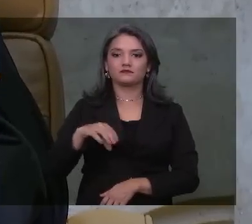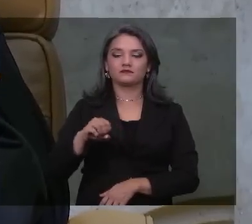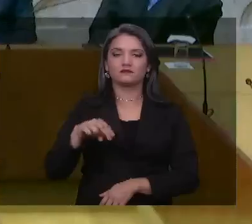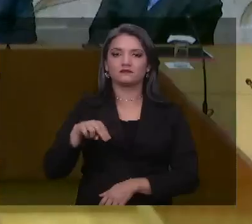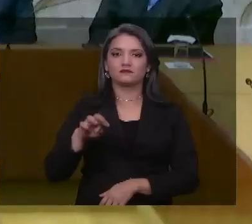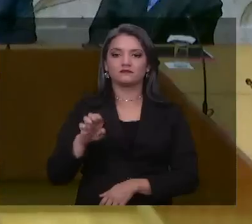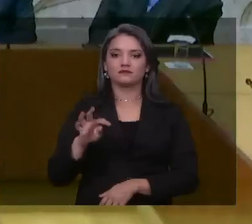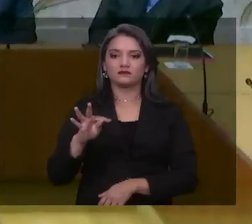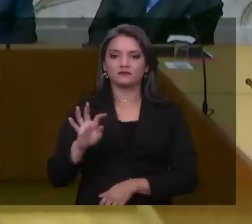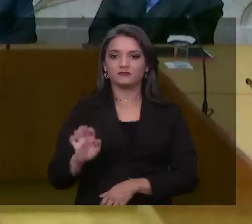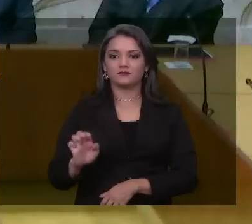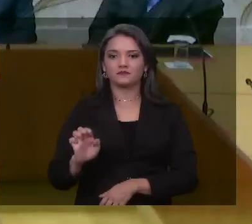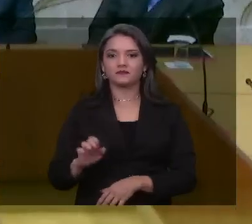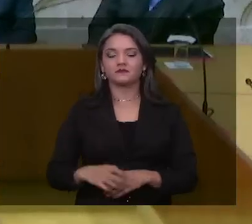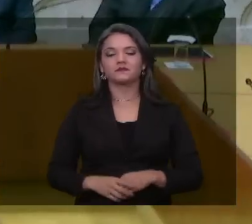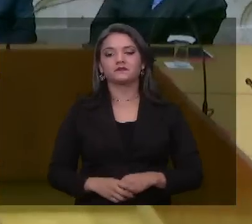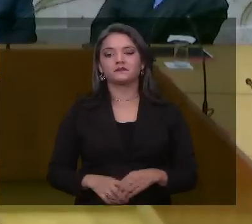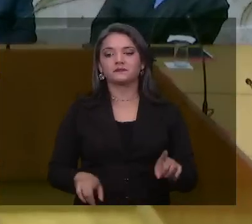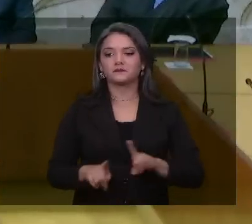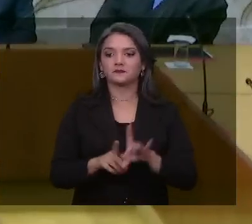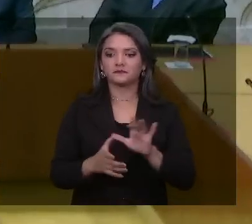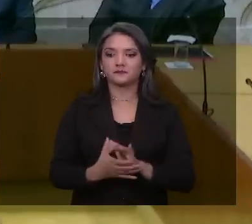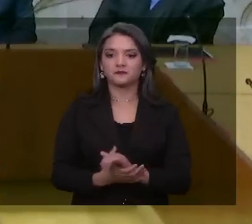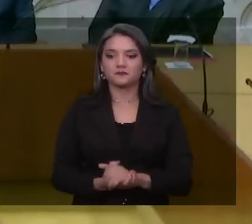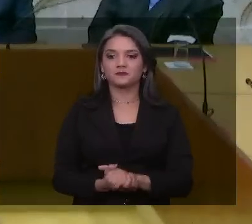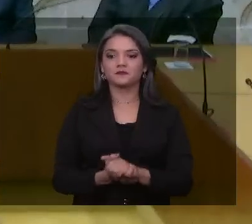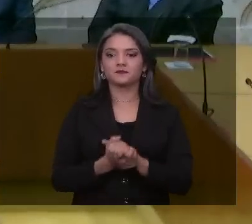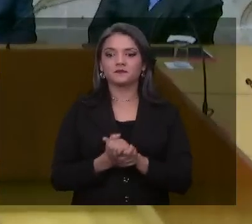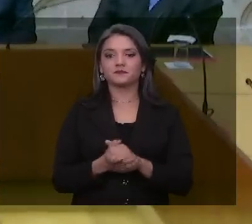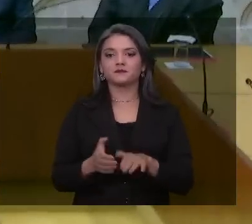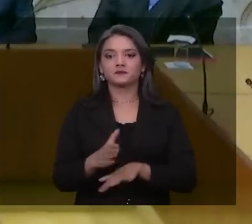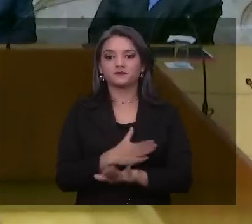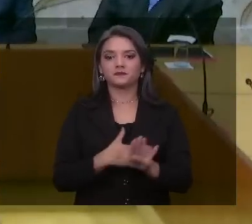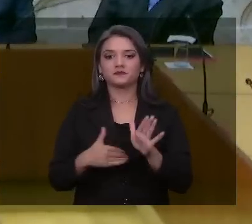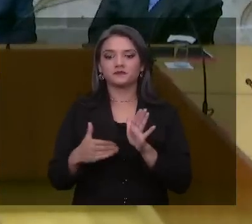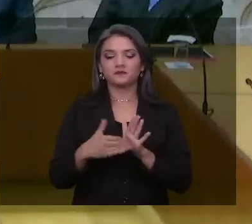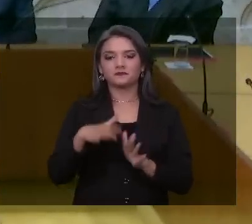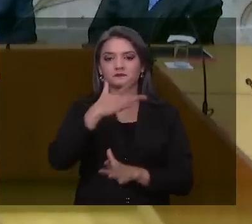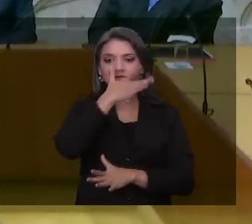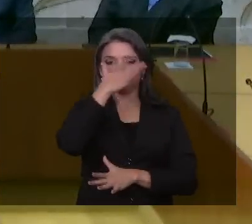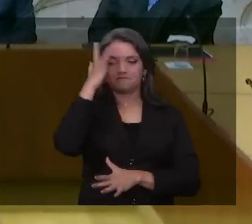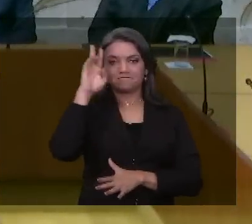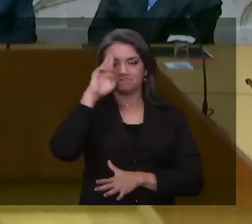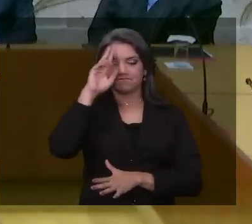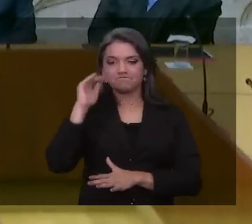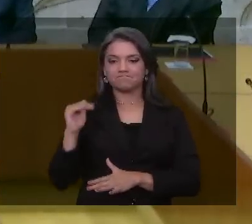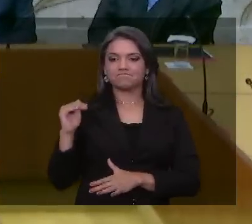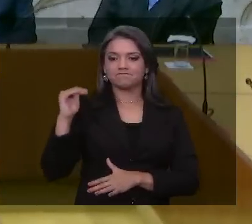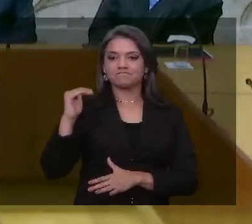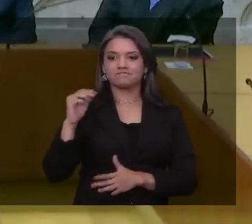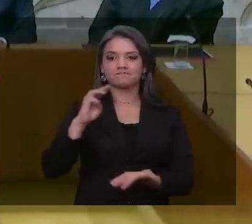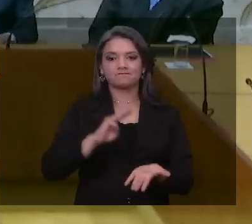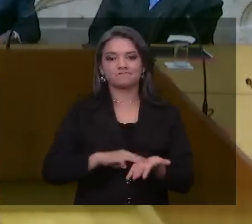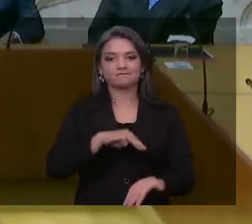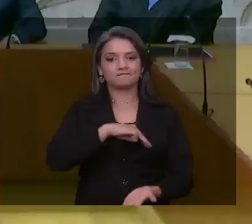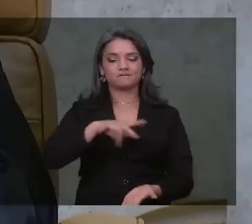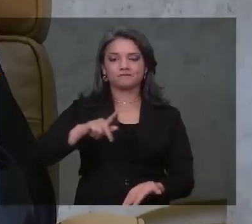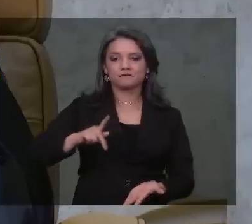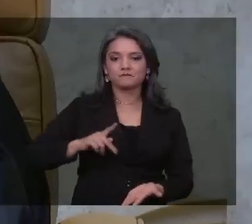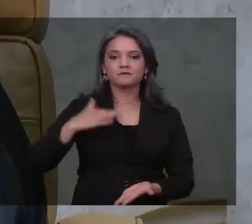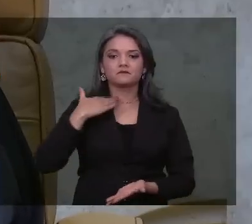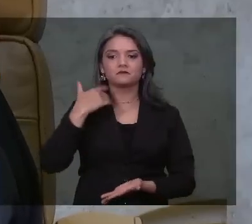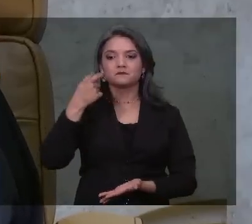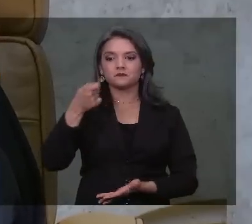em nome de quem eu cumprimento todas as autoridades, todos os membros do Ministério Público, todos os